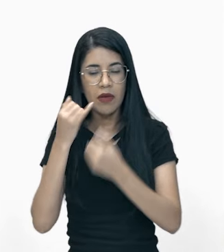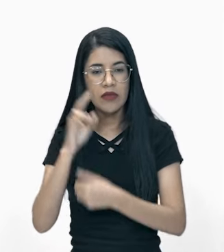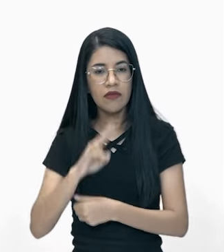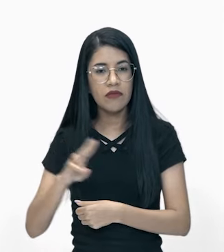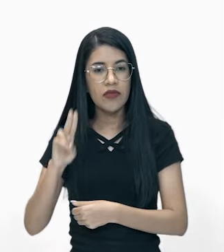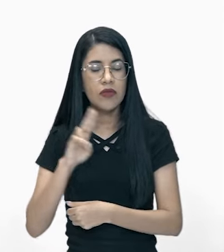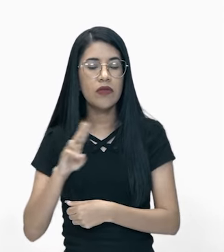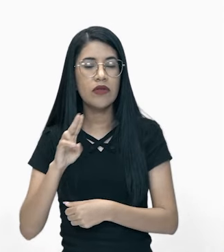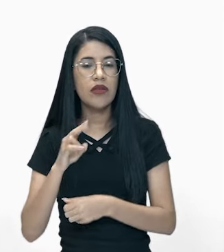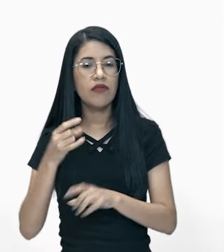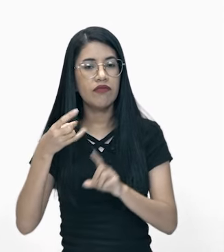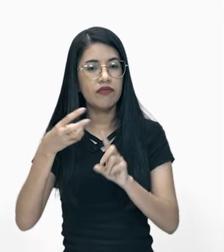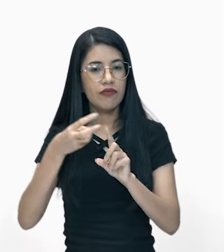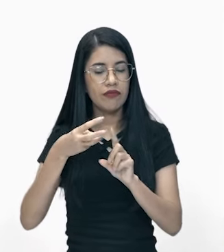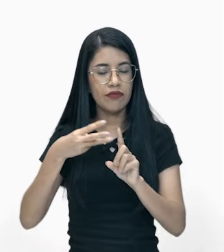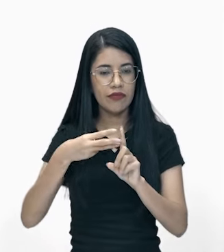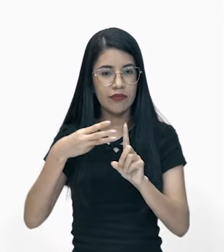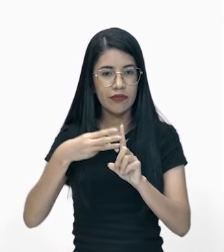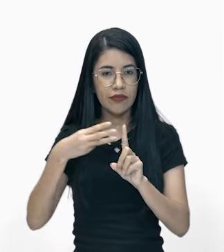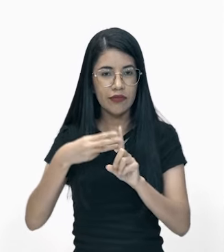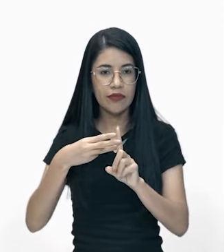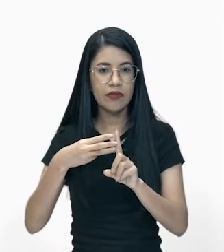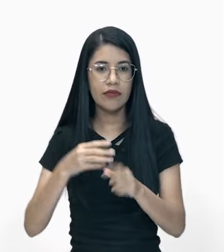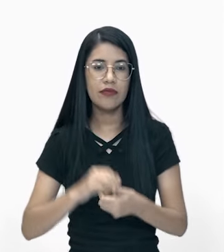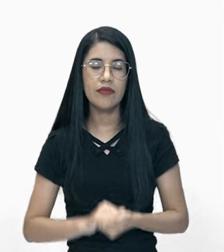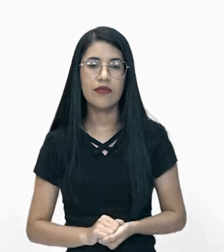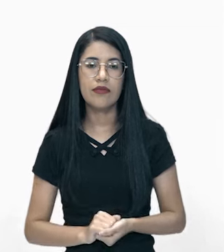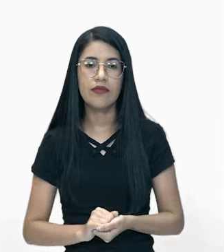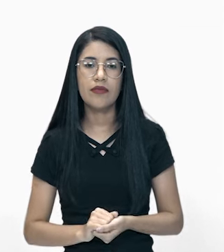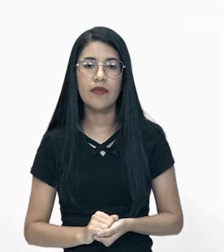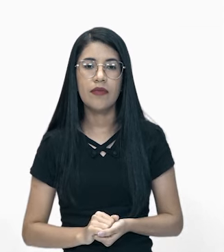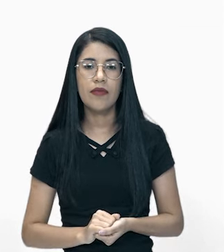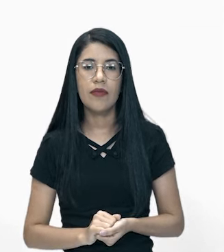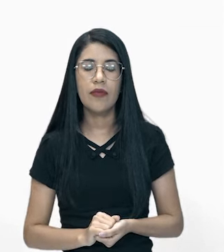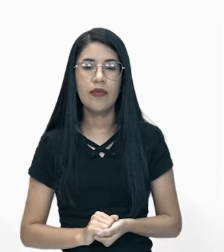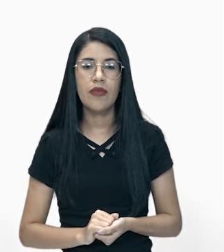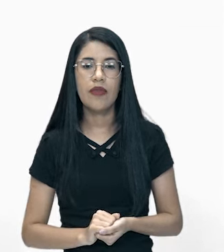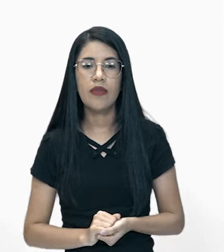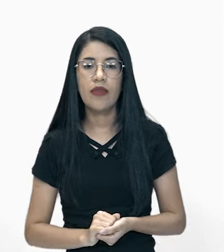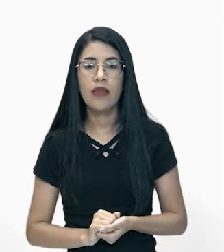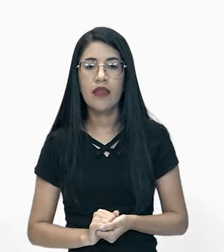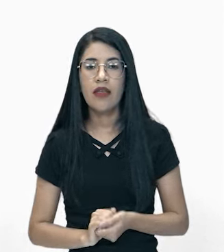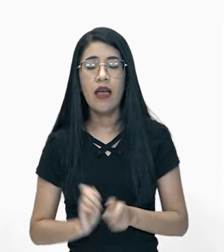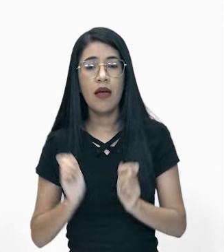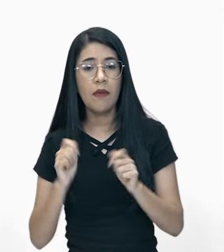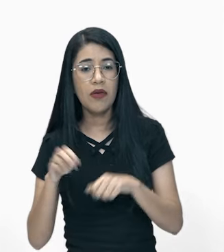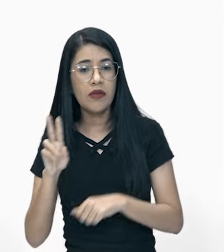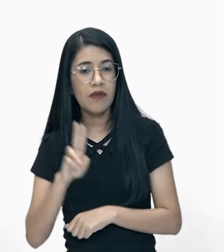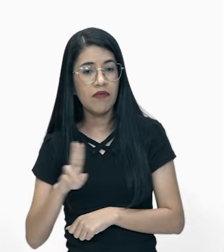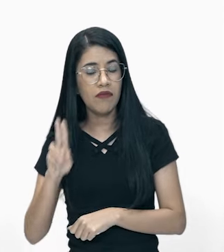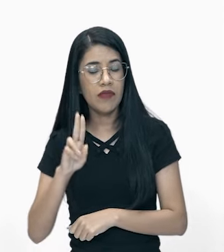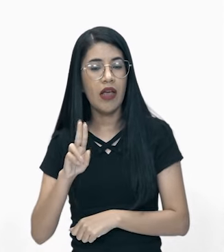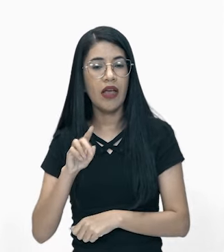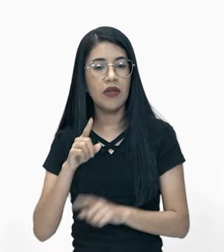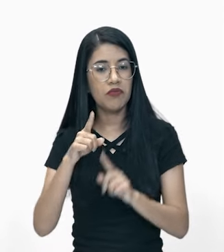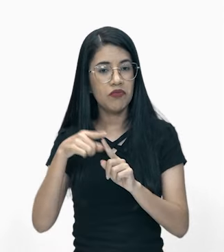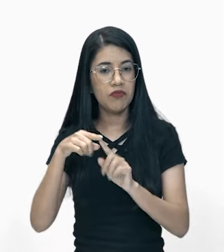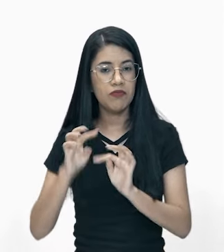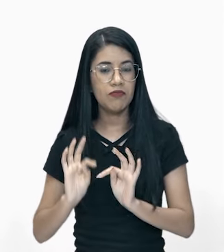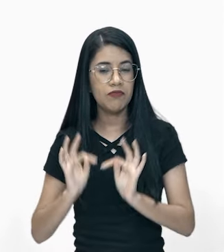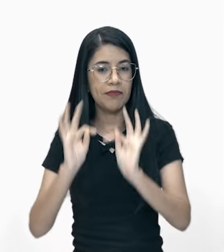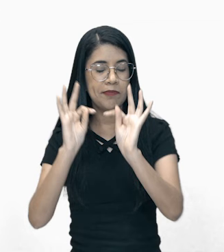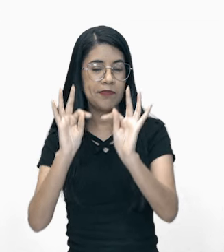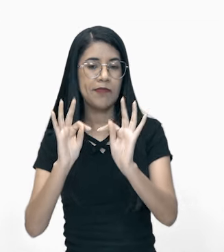é feita por radiofrequência. Para utilizar essa tecnologia,